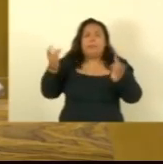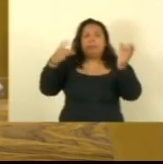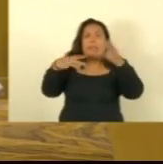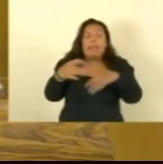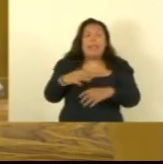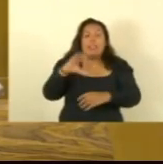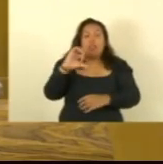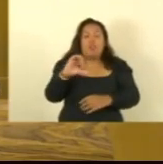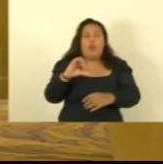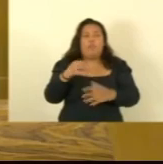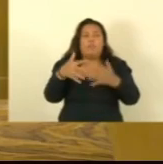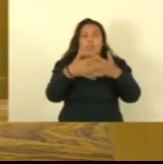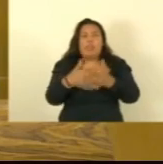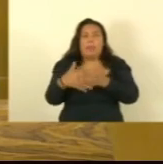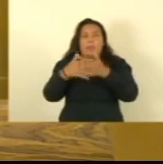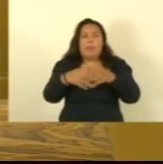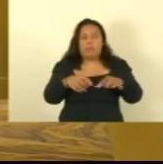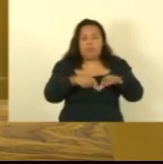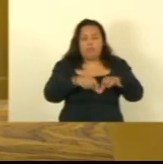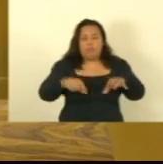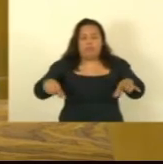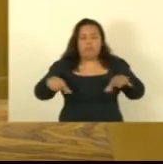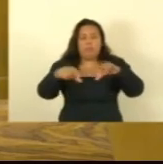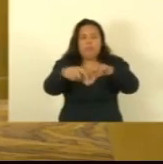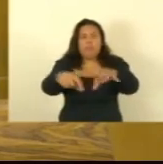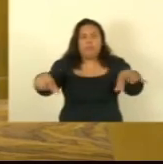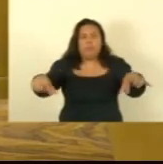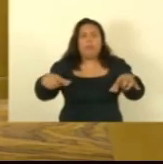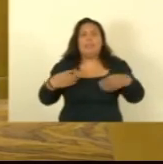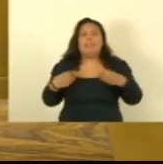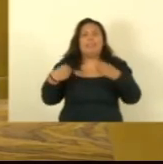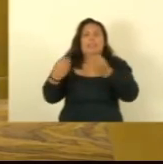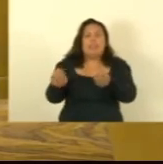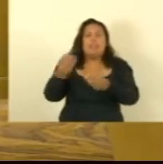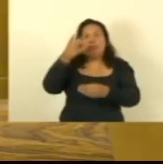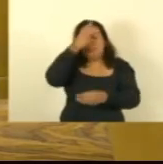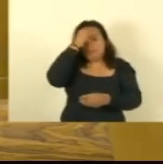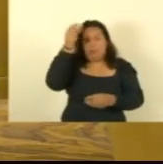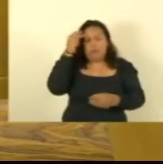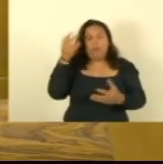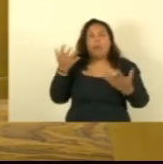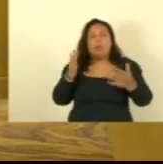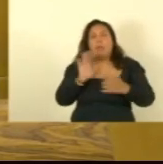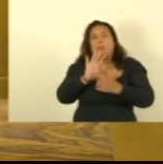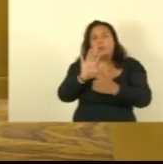fio entregues à prefeitura. Eu gostaria que o vídeo